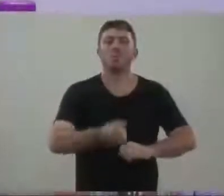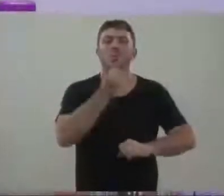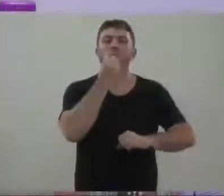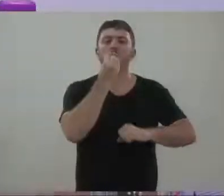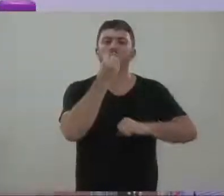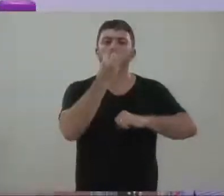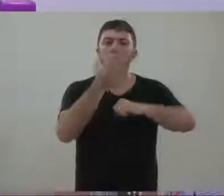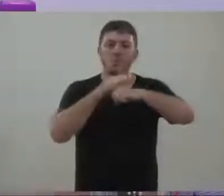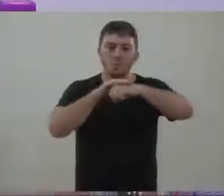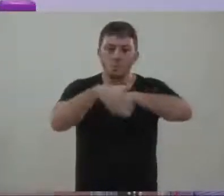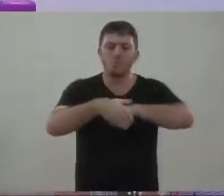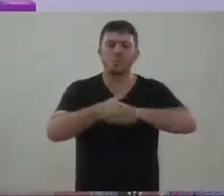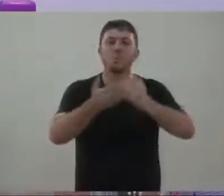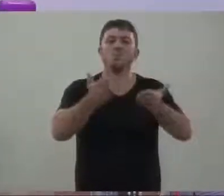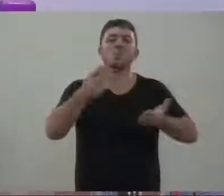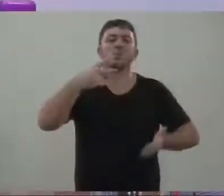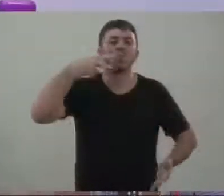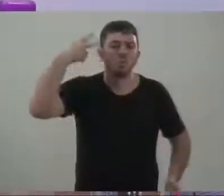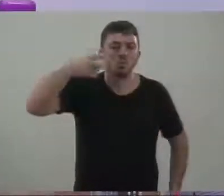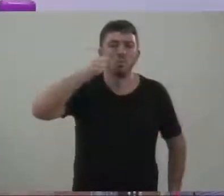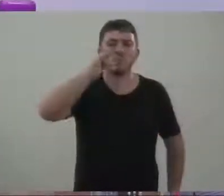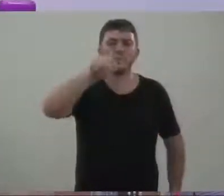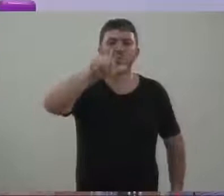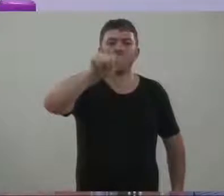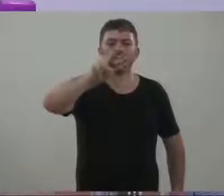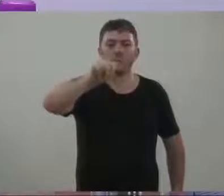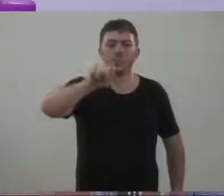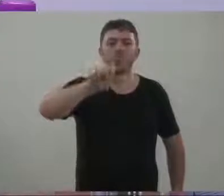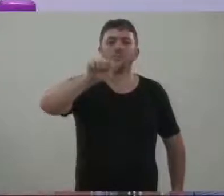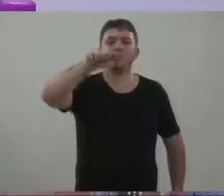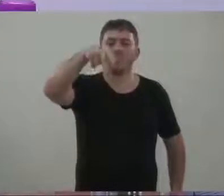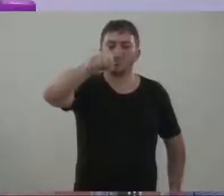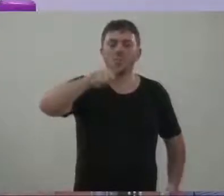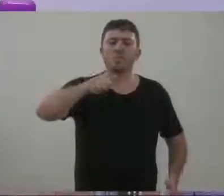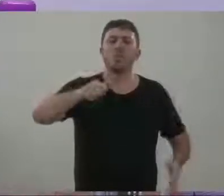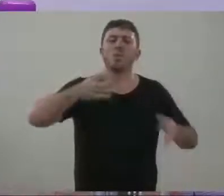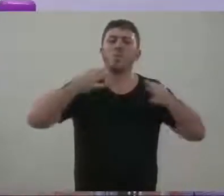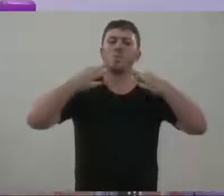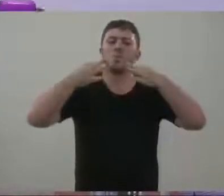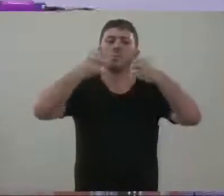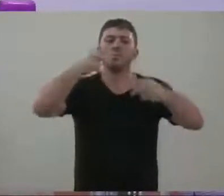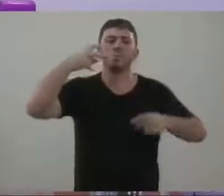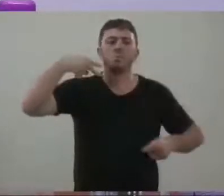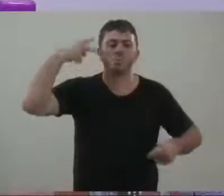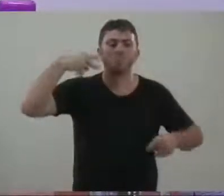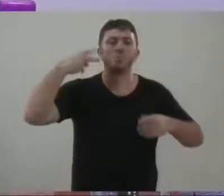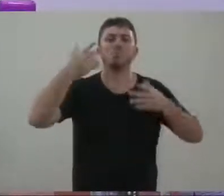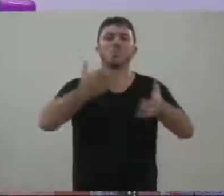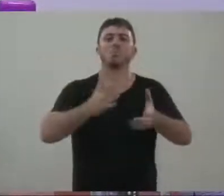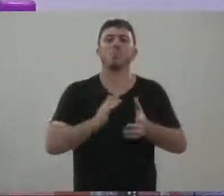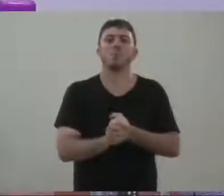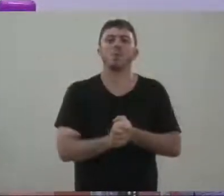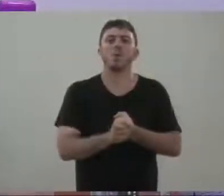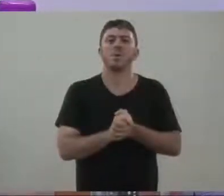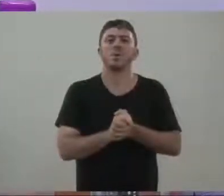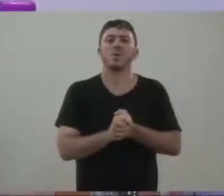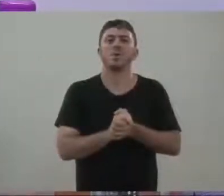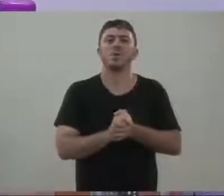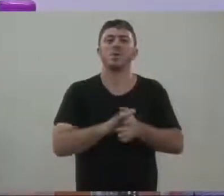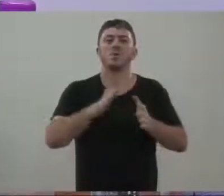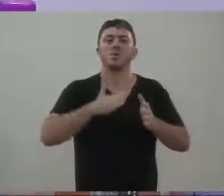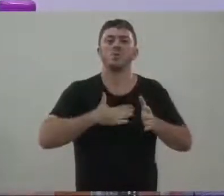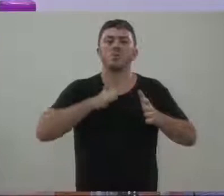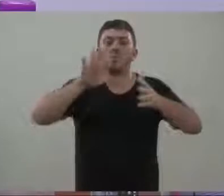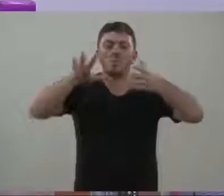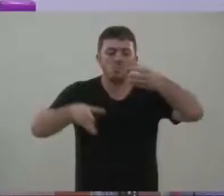vereadora Flávia, vereadora Ana, Kelly, presidente, pares vereadores. Já não ia dispensar, presidente, mas resolvi falar para complementar um pouco o que o Sandro